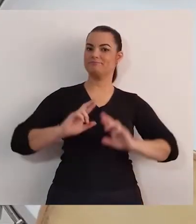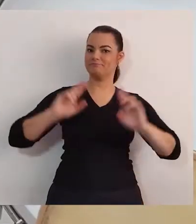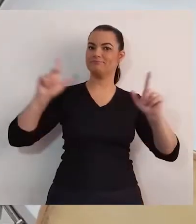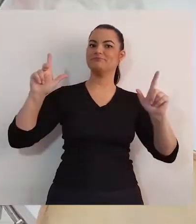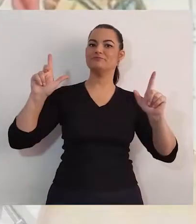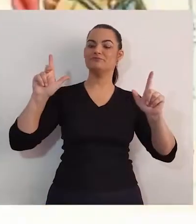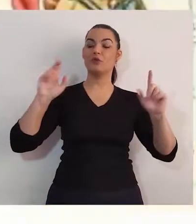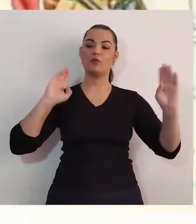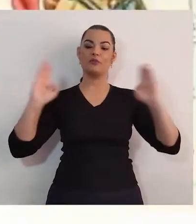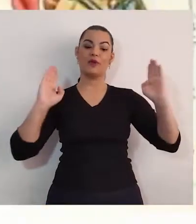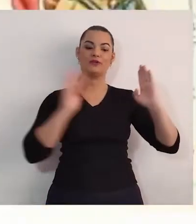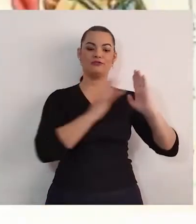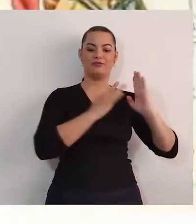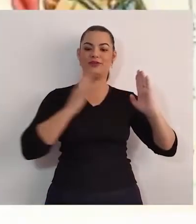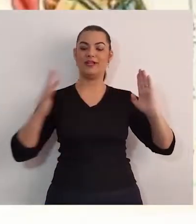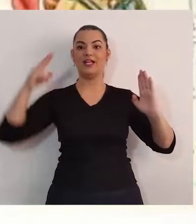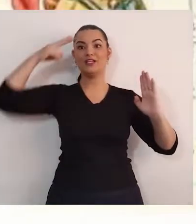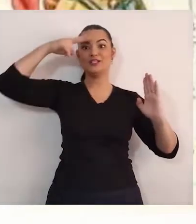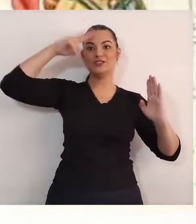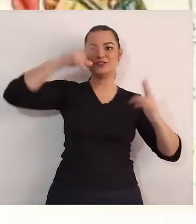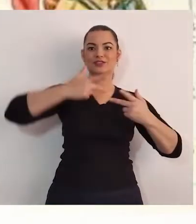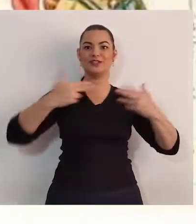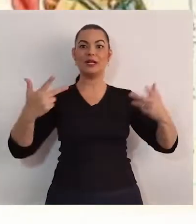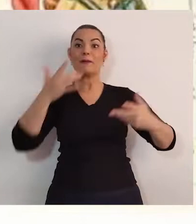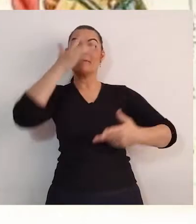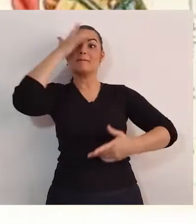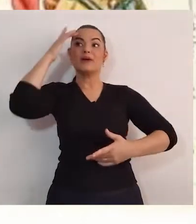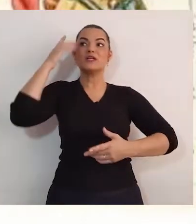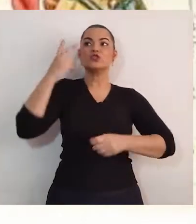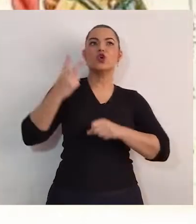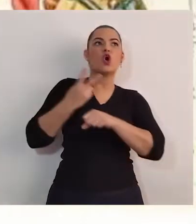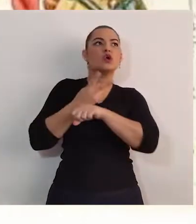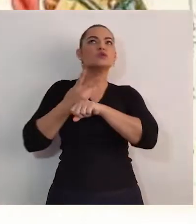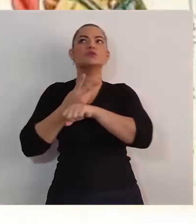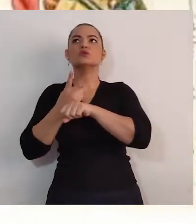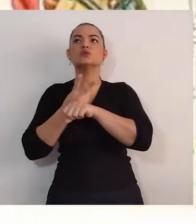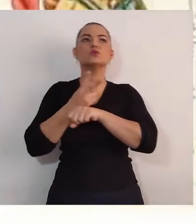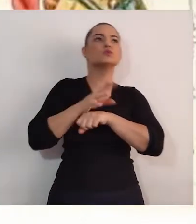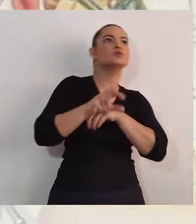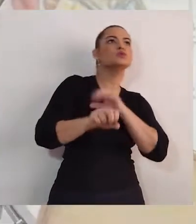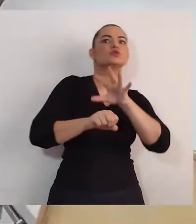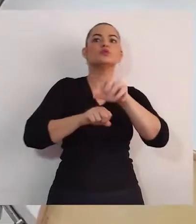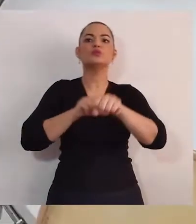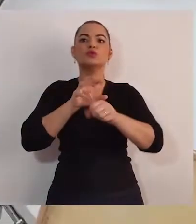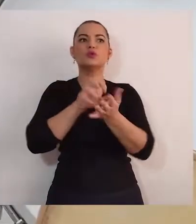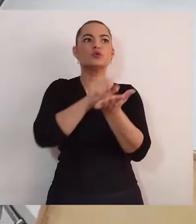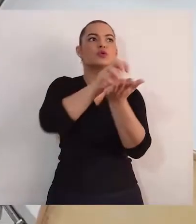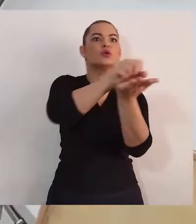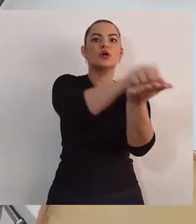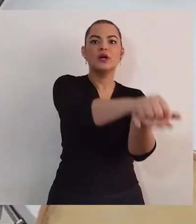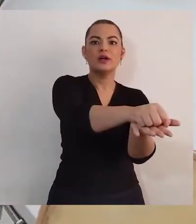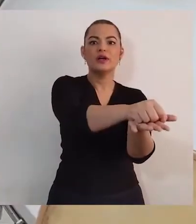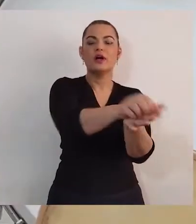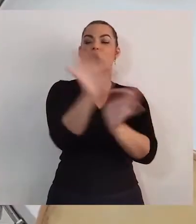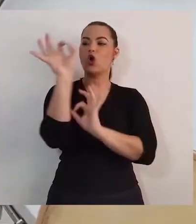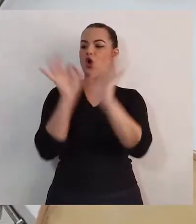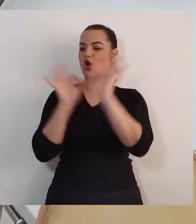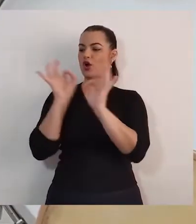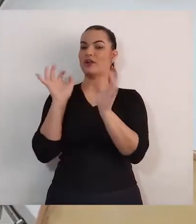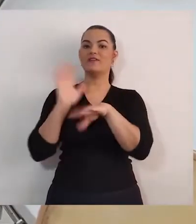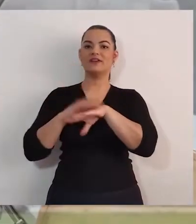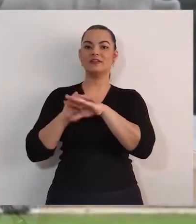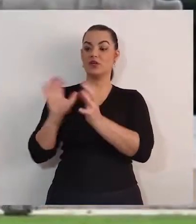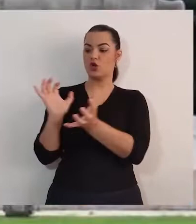história, exploradores se organizaram para fazer expedições e ir descobrindo